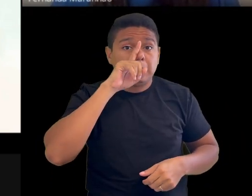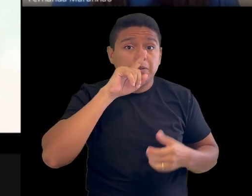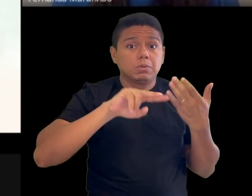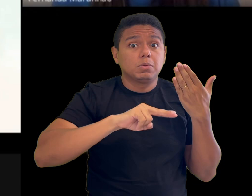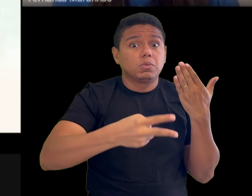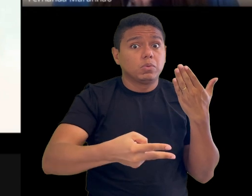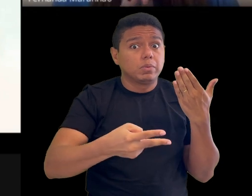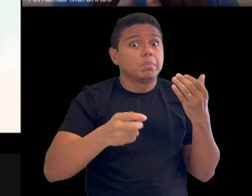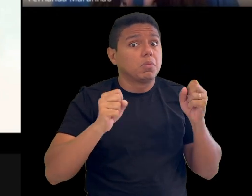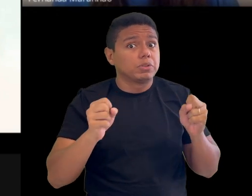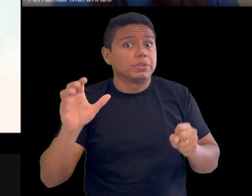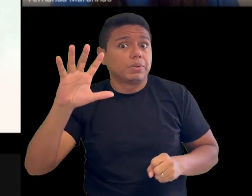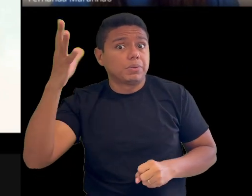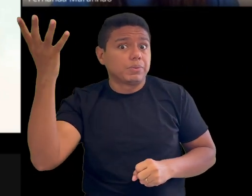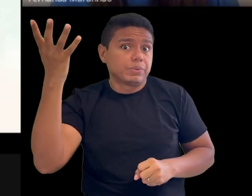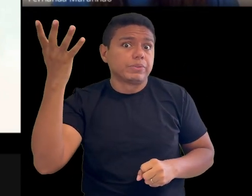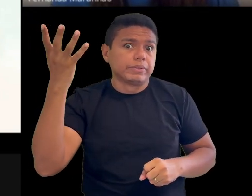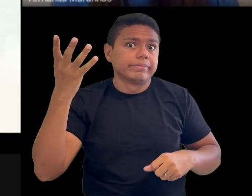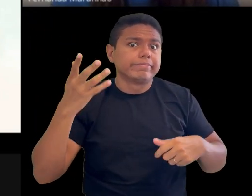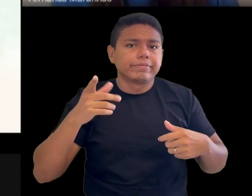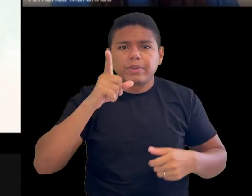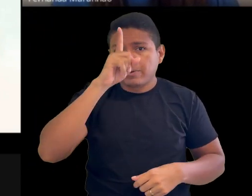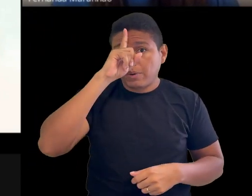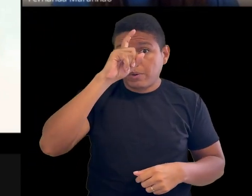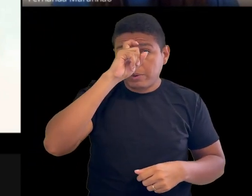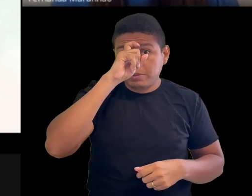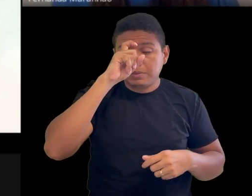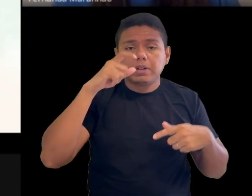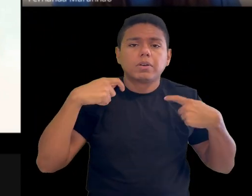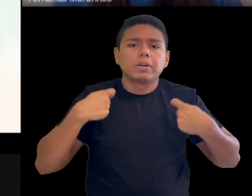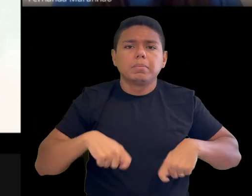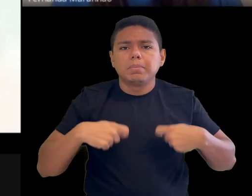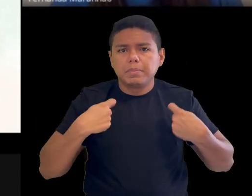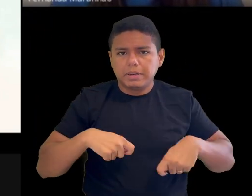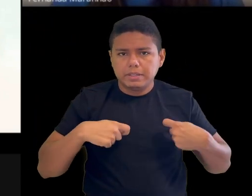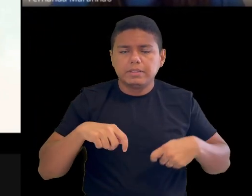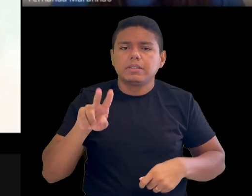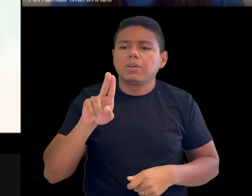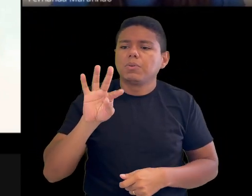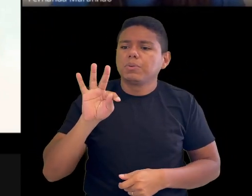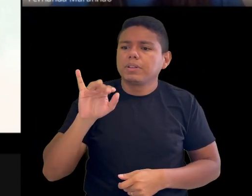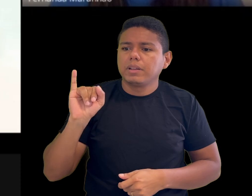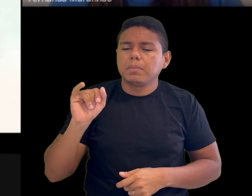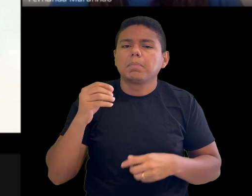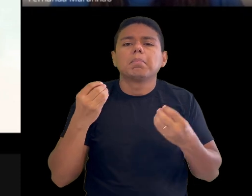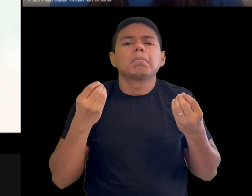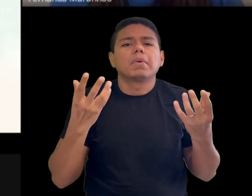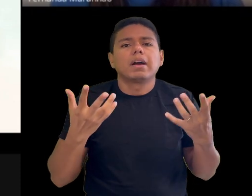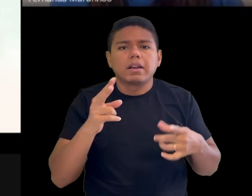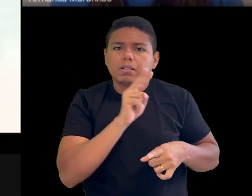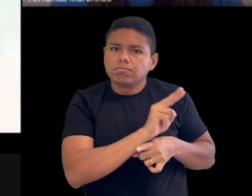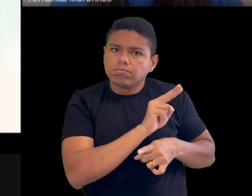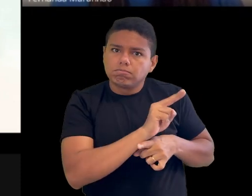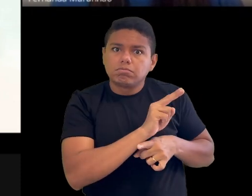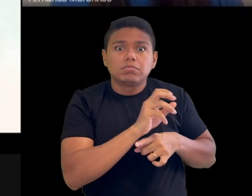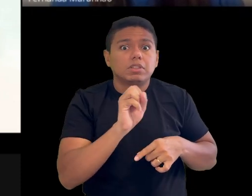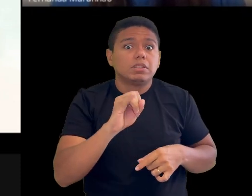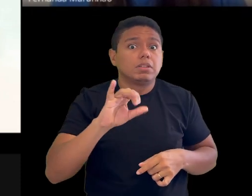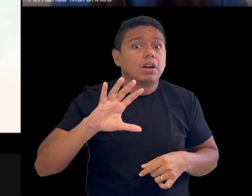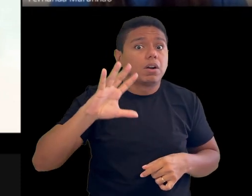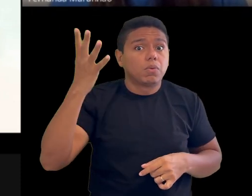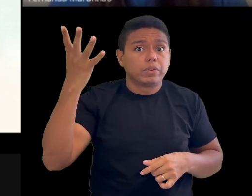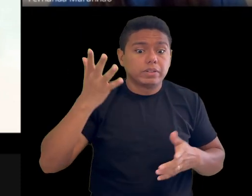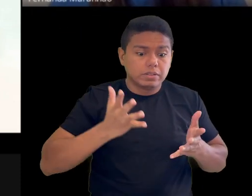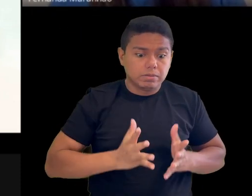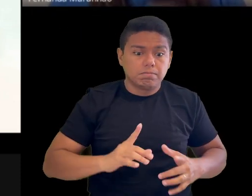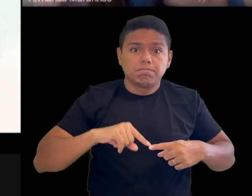ambiente hospitalar, inclusive, que tenha UTI para monitorização dessa paciente no seu pós-parto imediato.